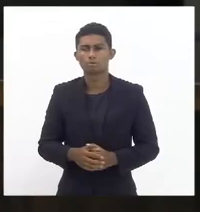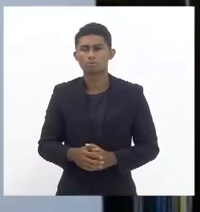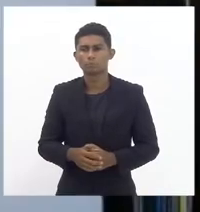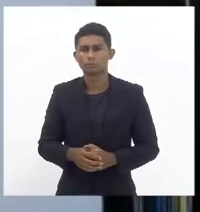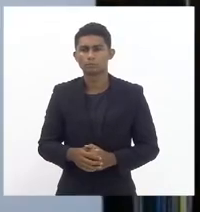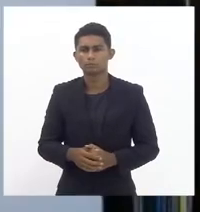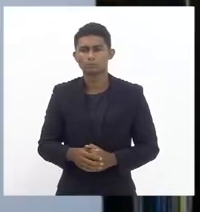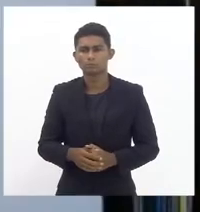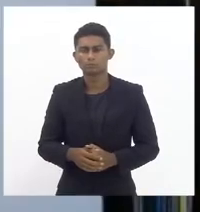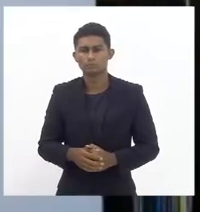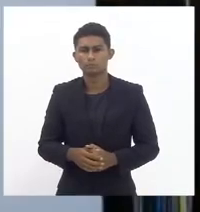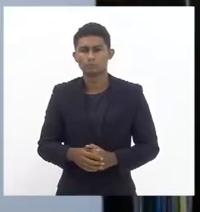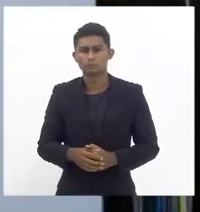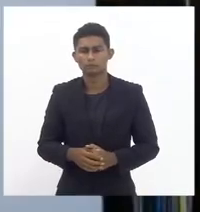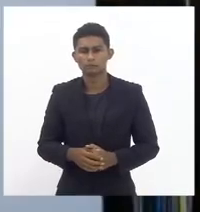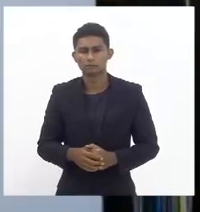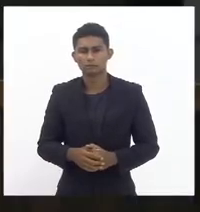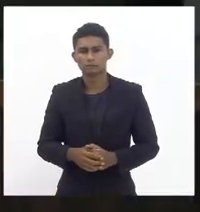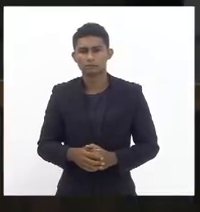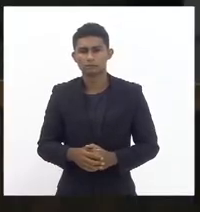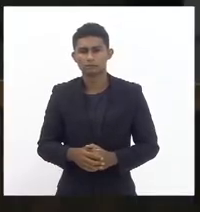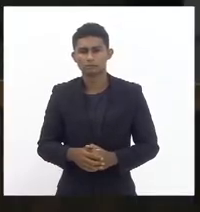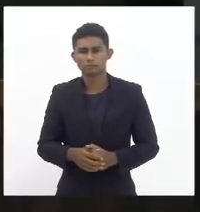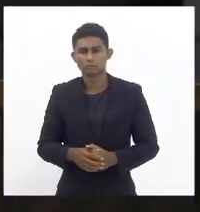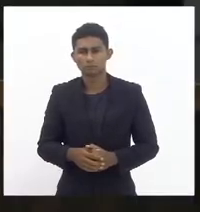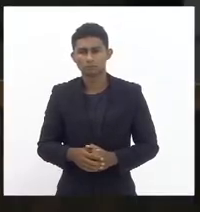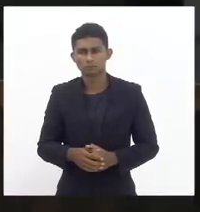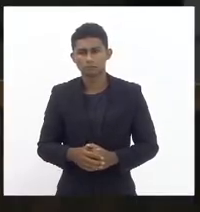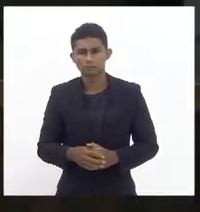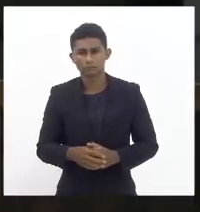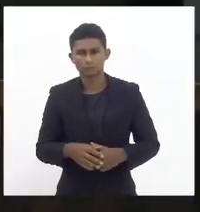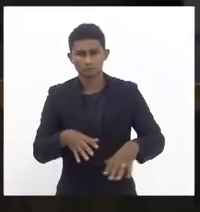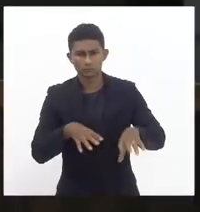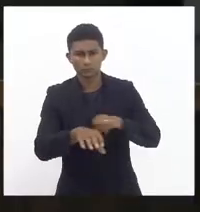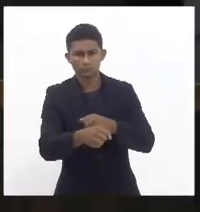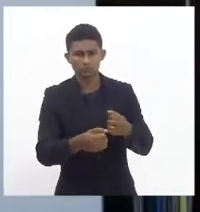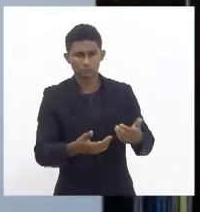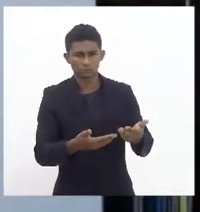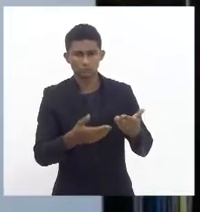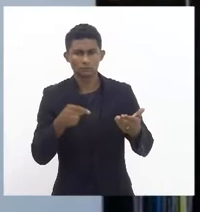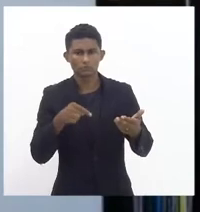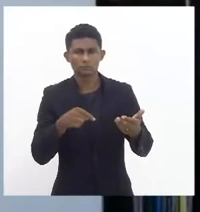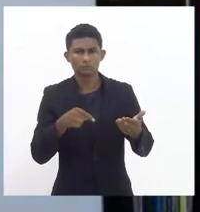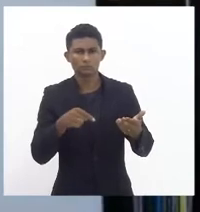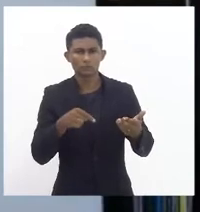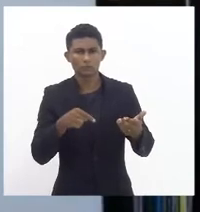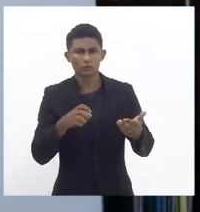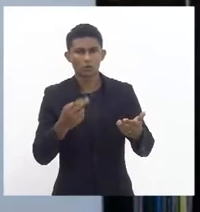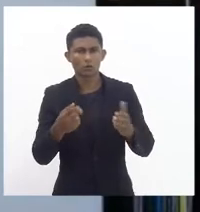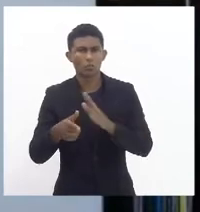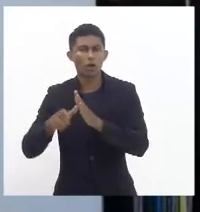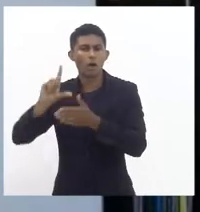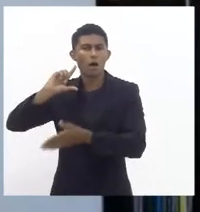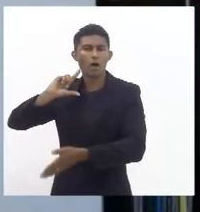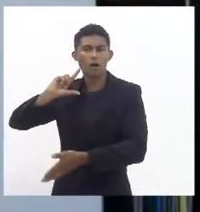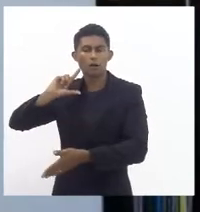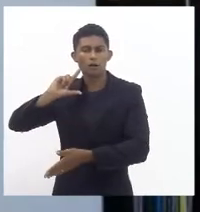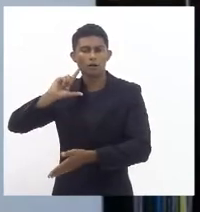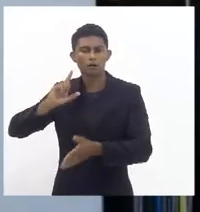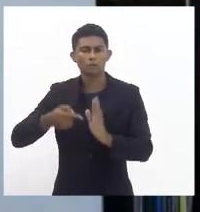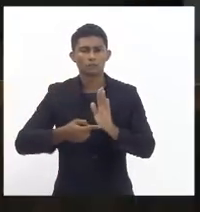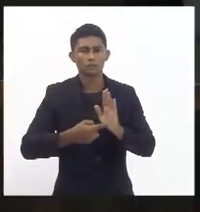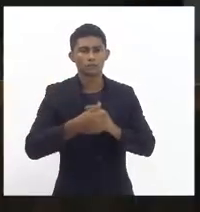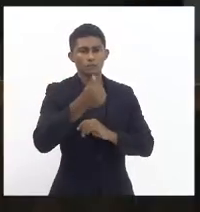Tô sim tô de propagação Ruth de Souza ou não anterior e não é o 1008